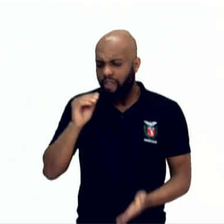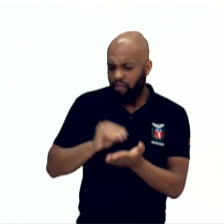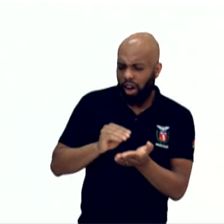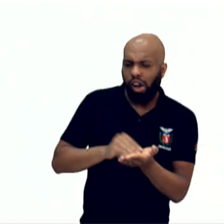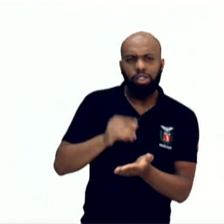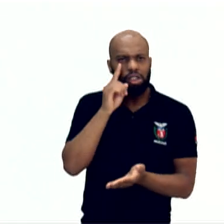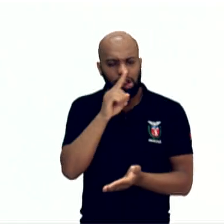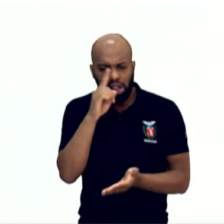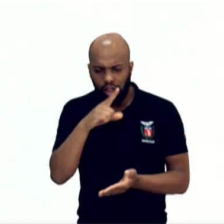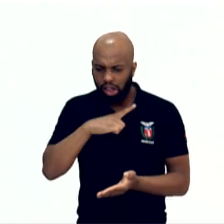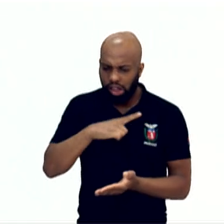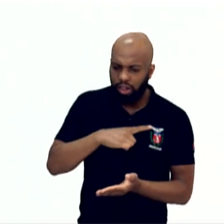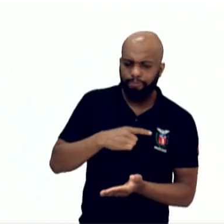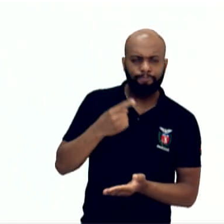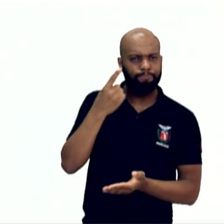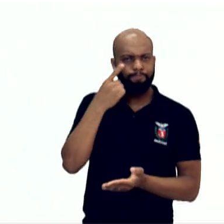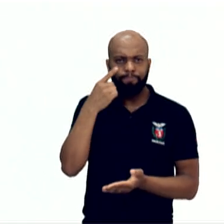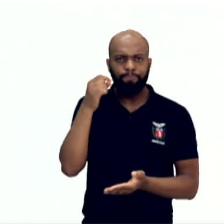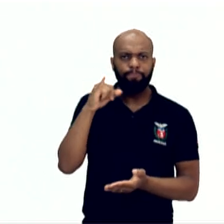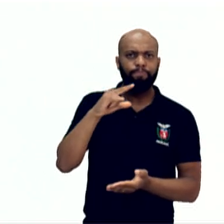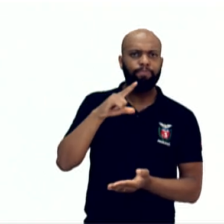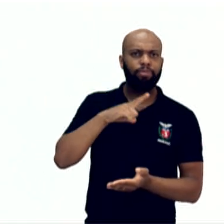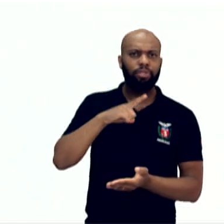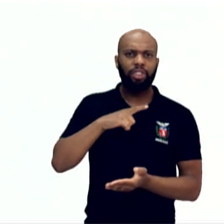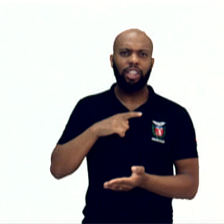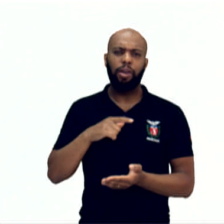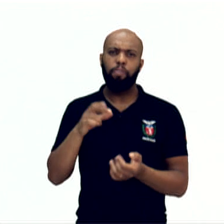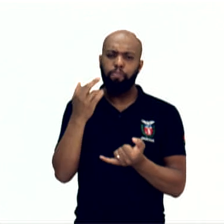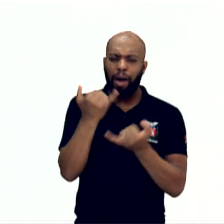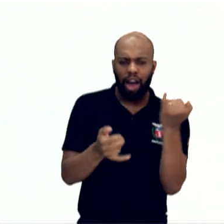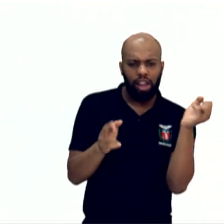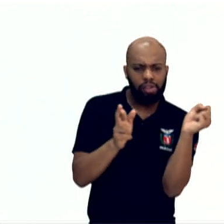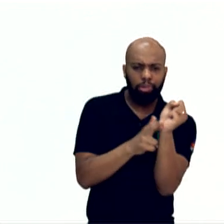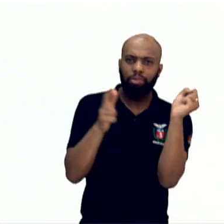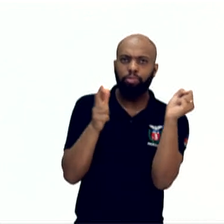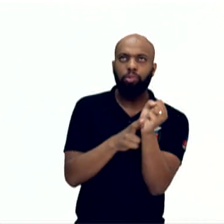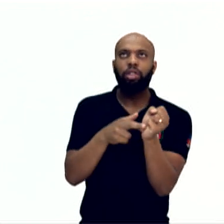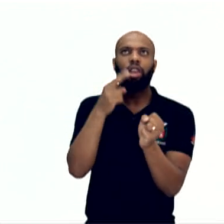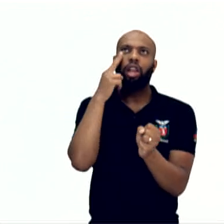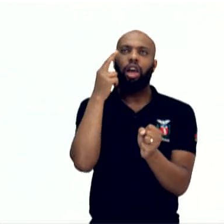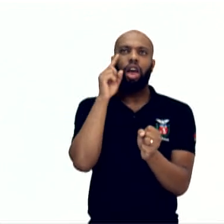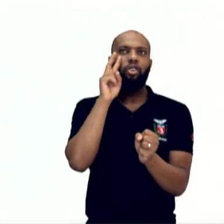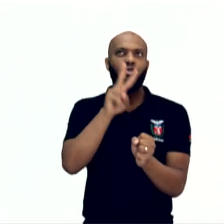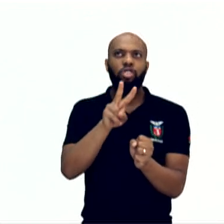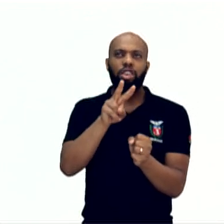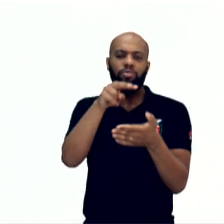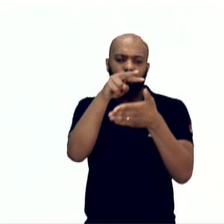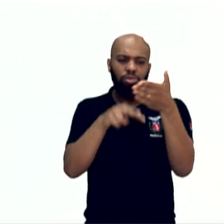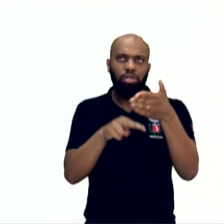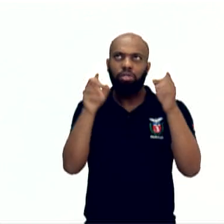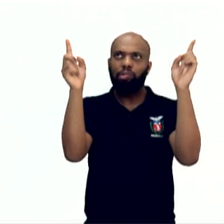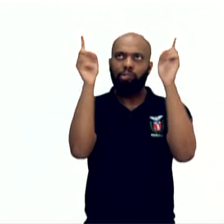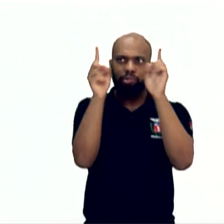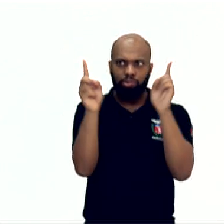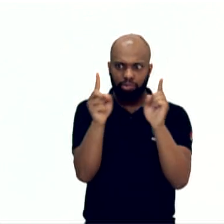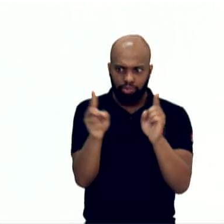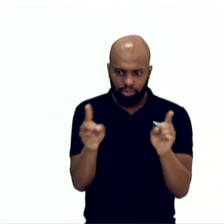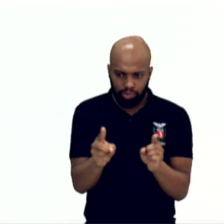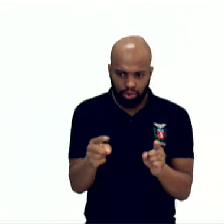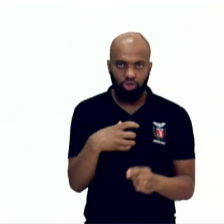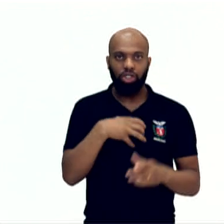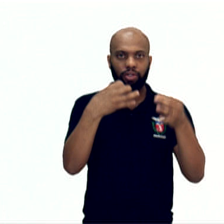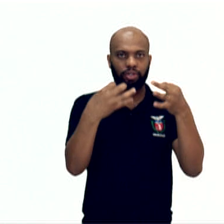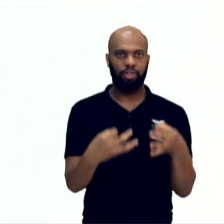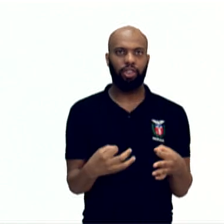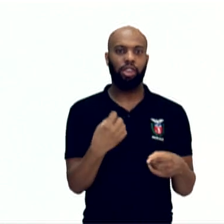alguma coisa. Vou olhar se ficou o ritmo de uma forma agradável, se não ficou assim, meio assim, porque de